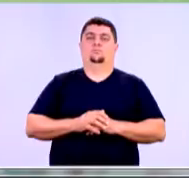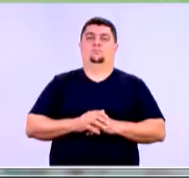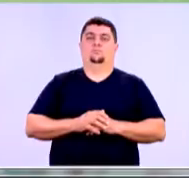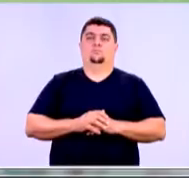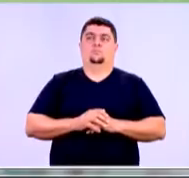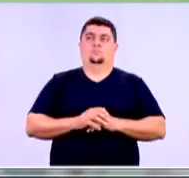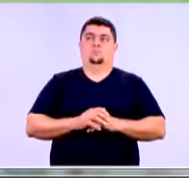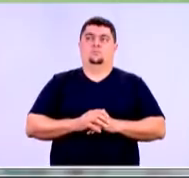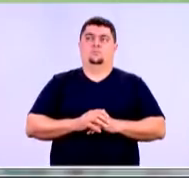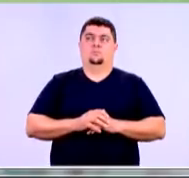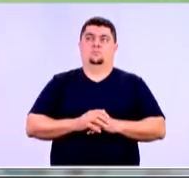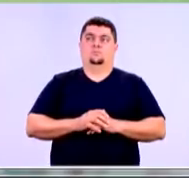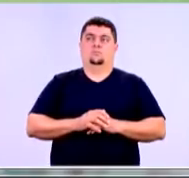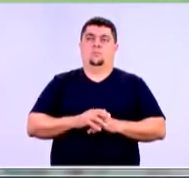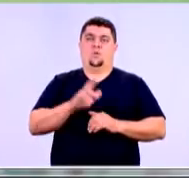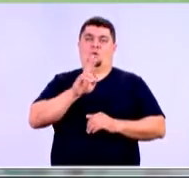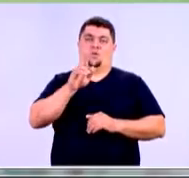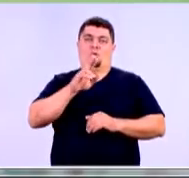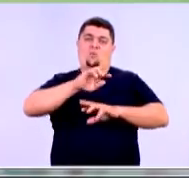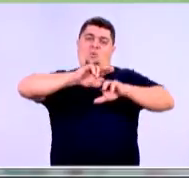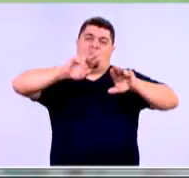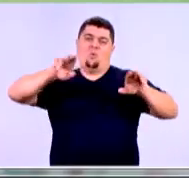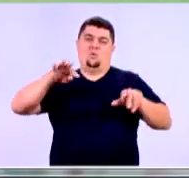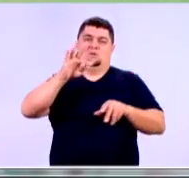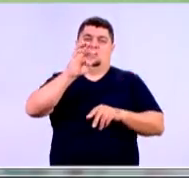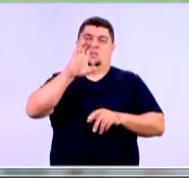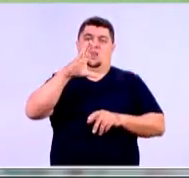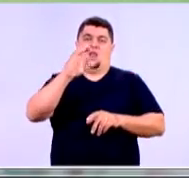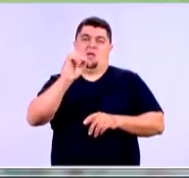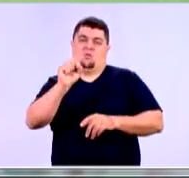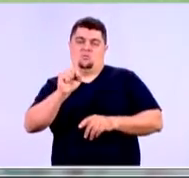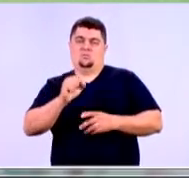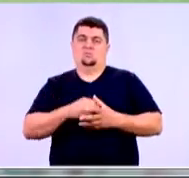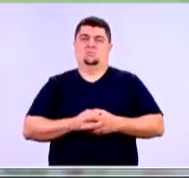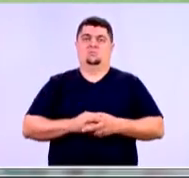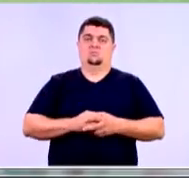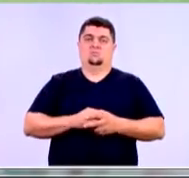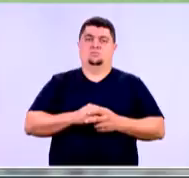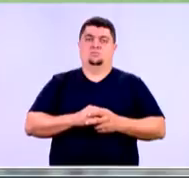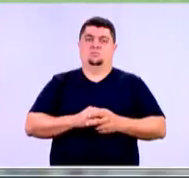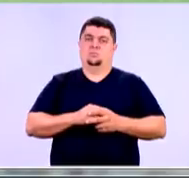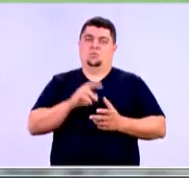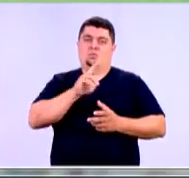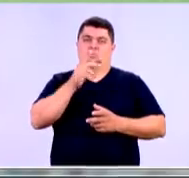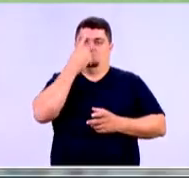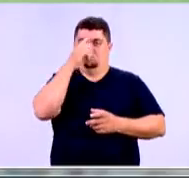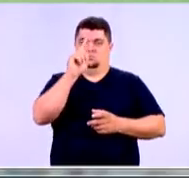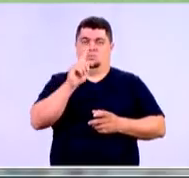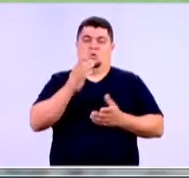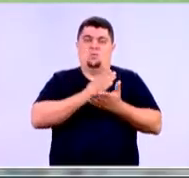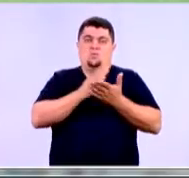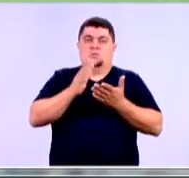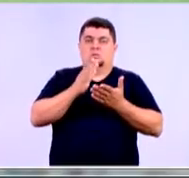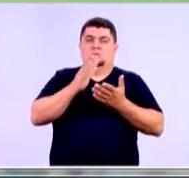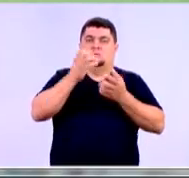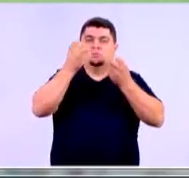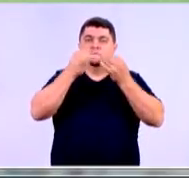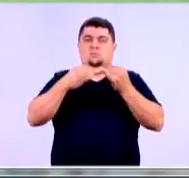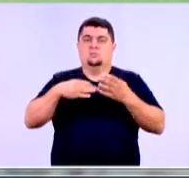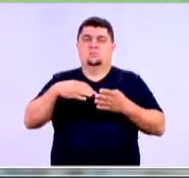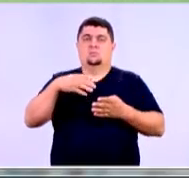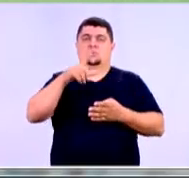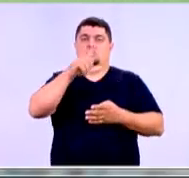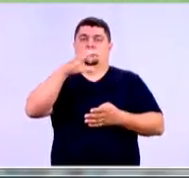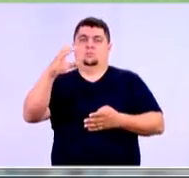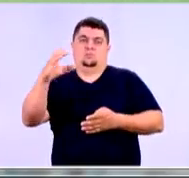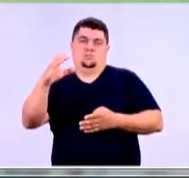Coisas e trecos, é o nome do nosso negócio, né? Negócio, coisas e trecos. Vamos começar então calculando a liquidez corrente. A